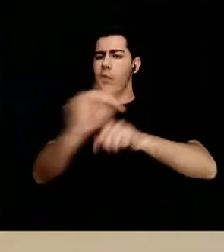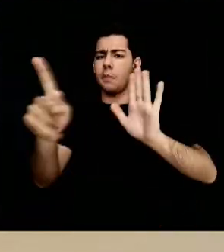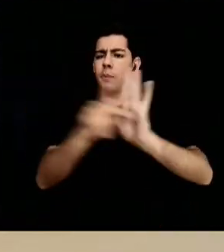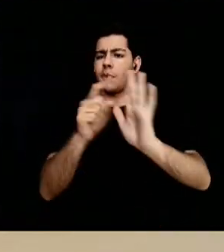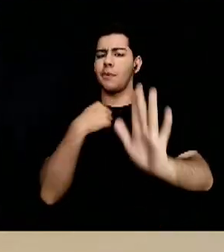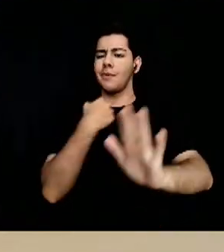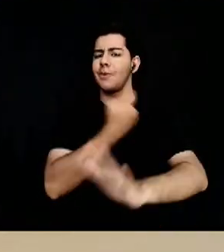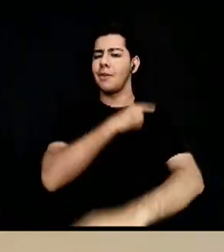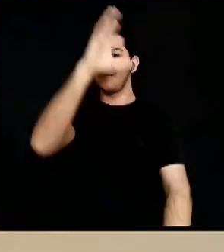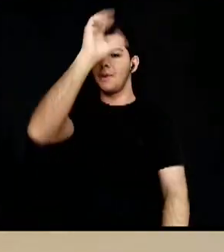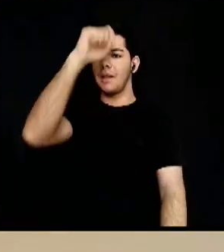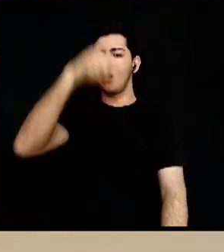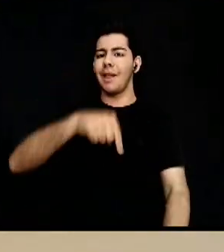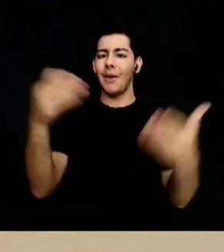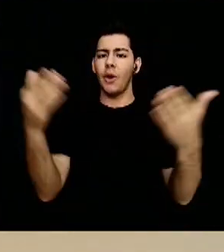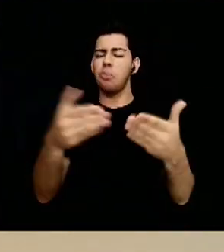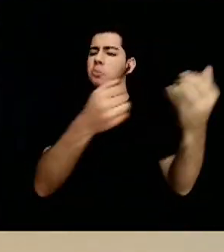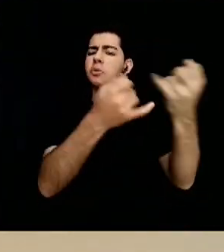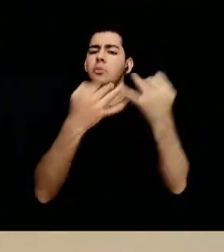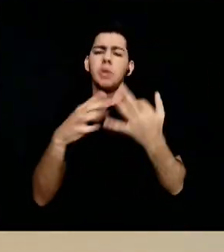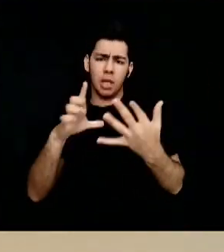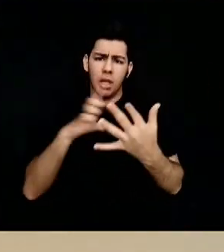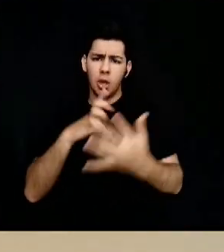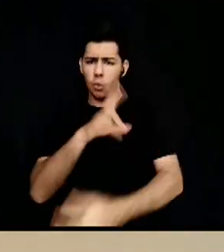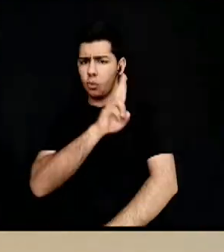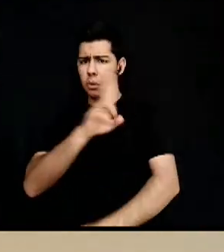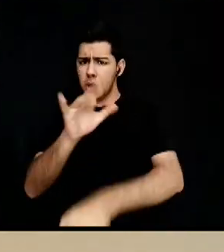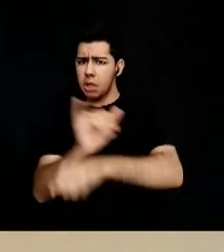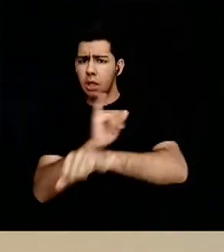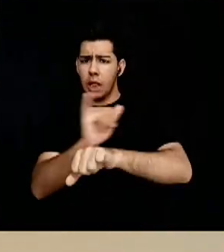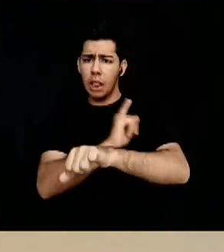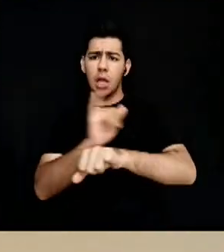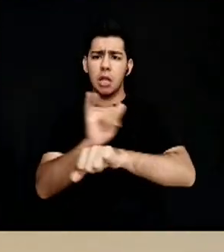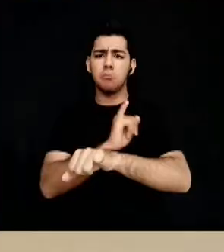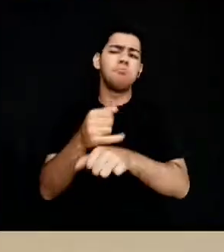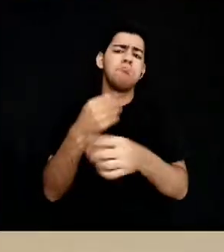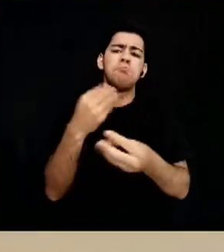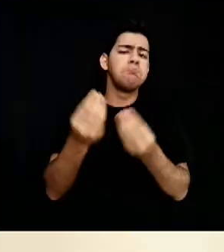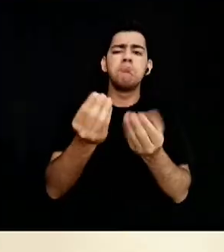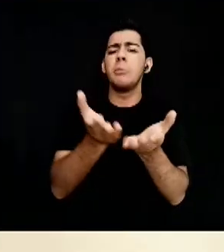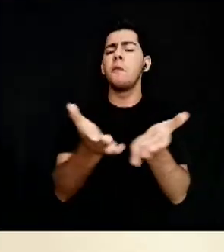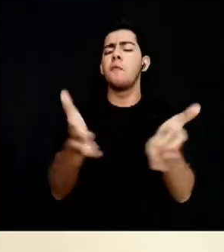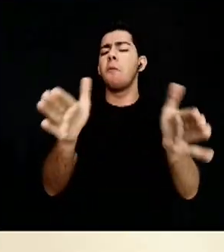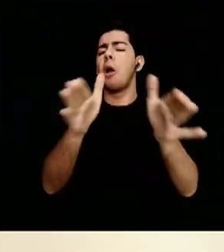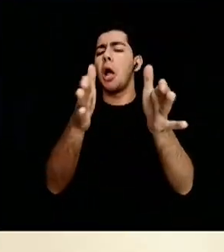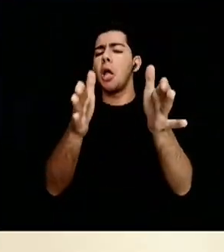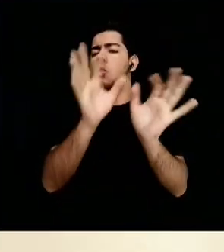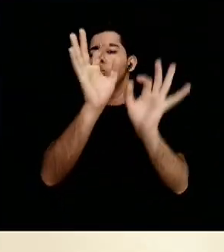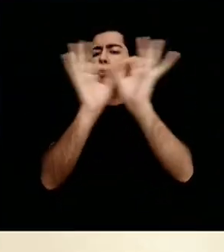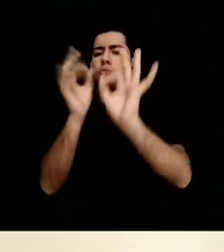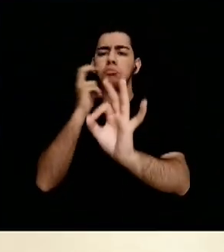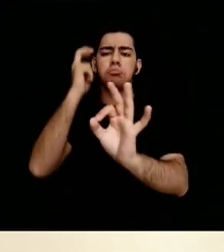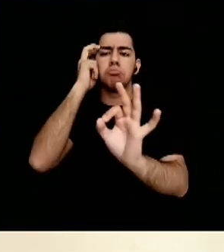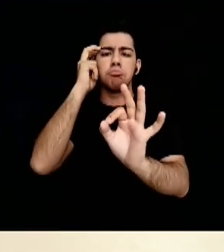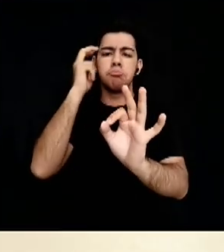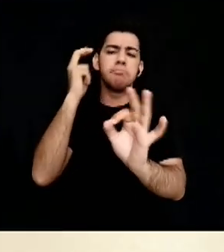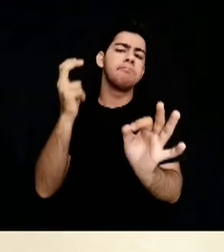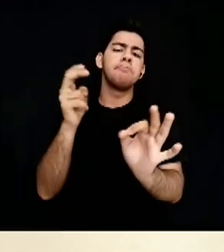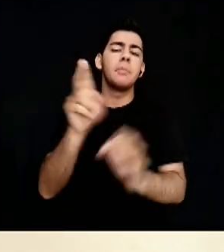conta pra gente, tem um nome essa técnica? É pintura em vaso? Tem um nome específico? O nome da técnica em si